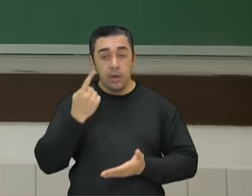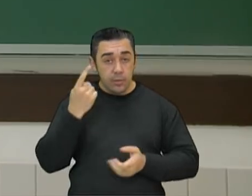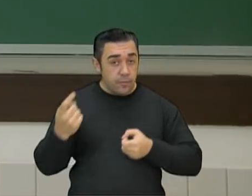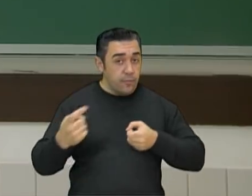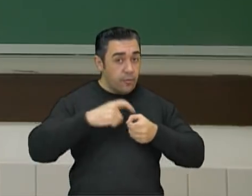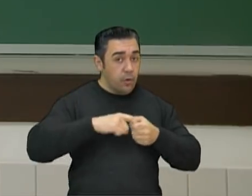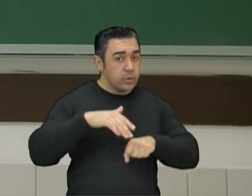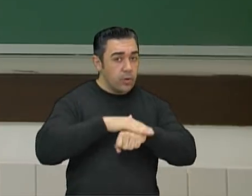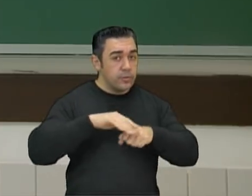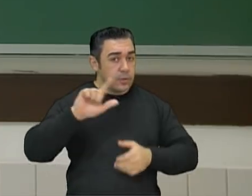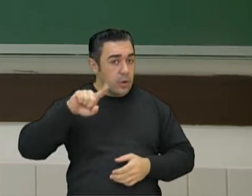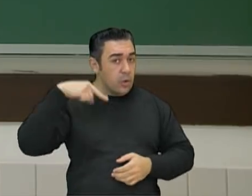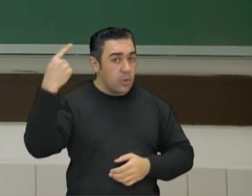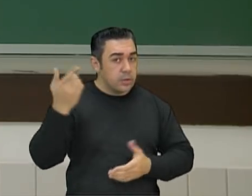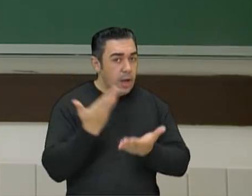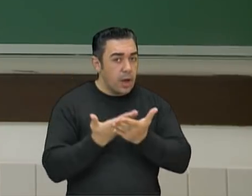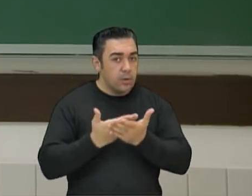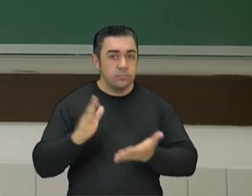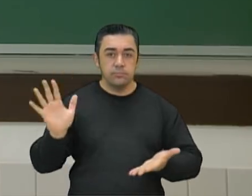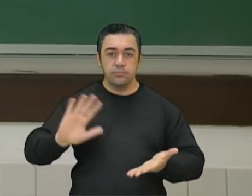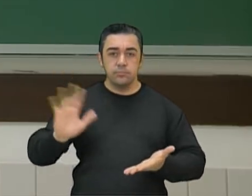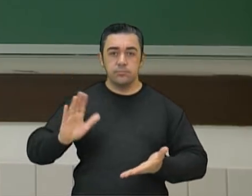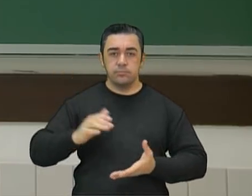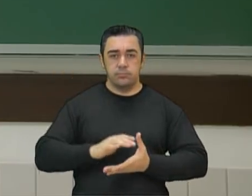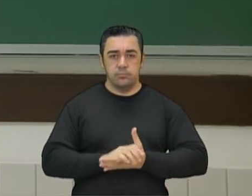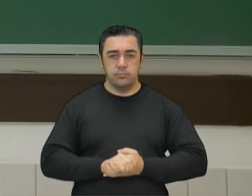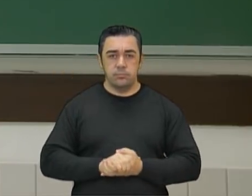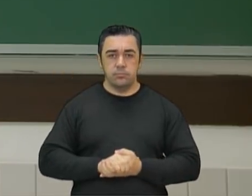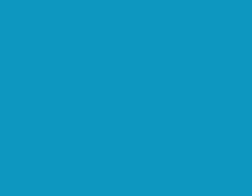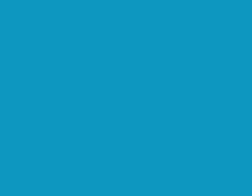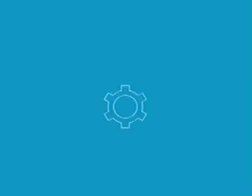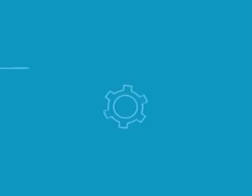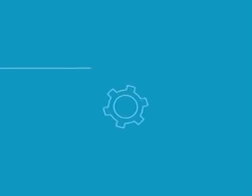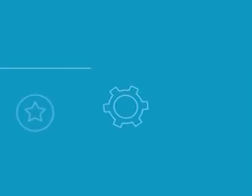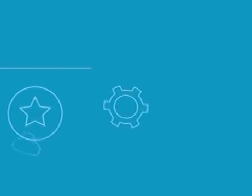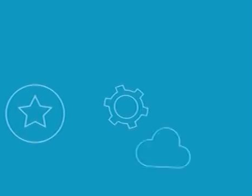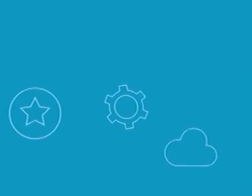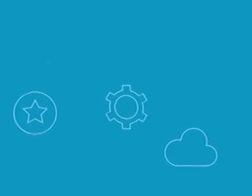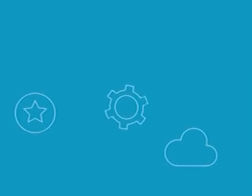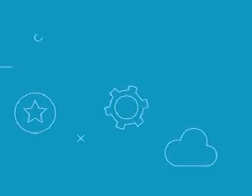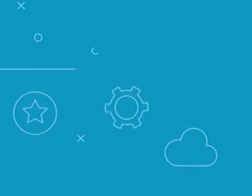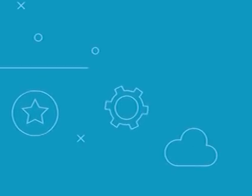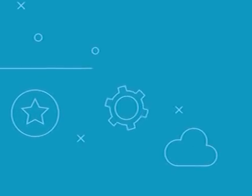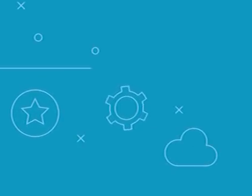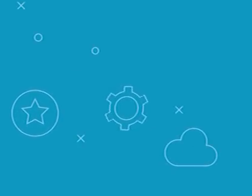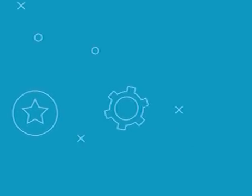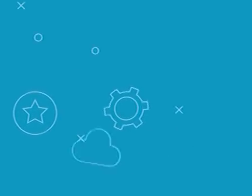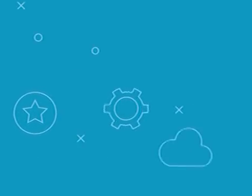volta a conversar na nossa próxima aula. Tchau!